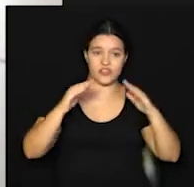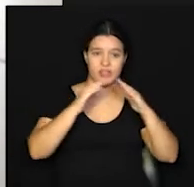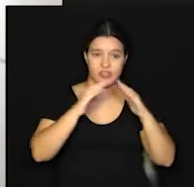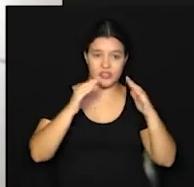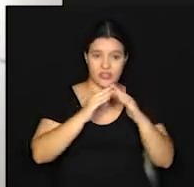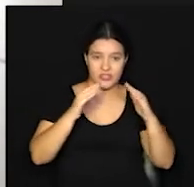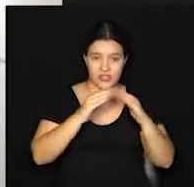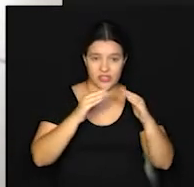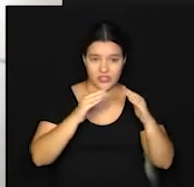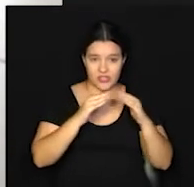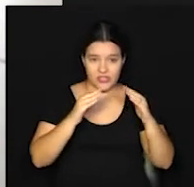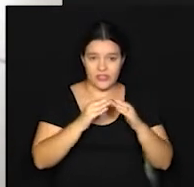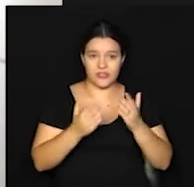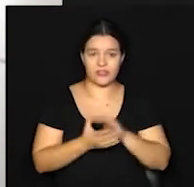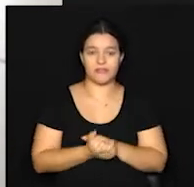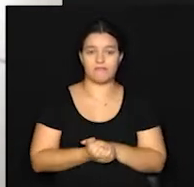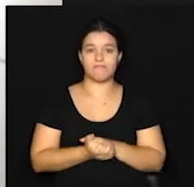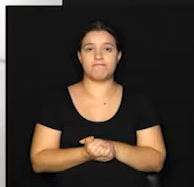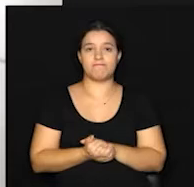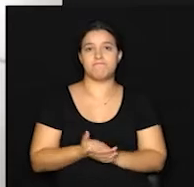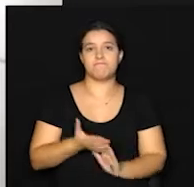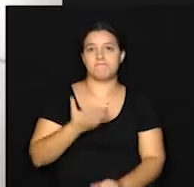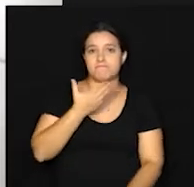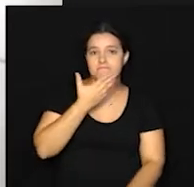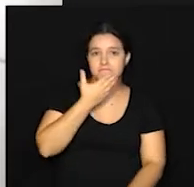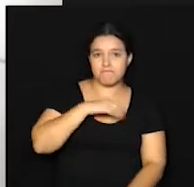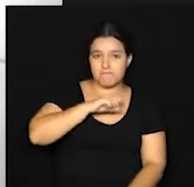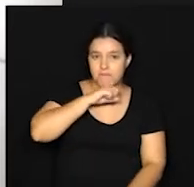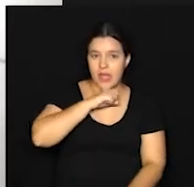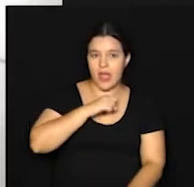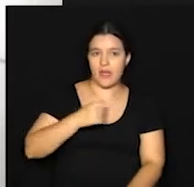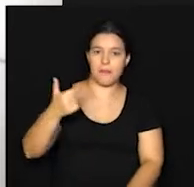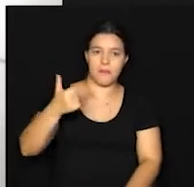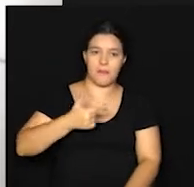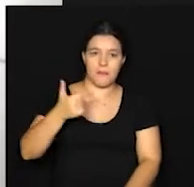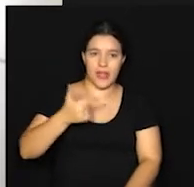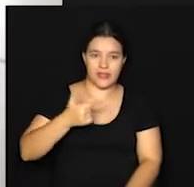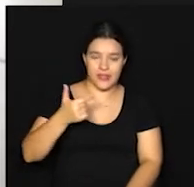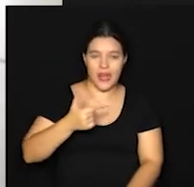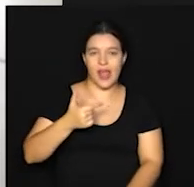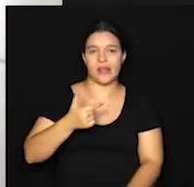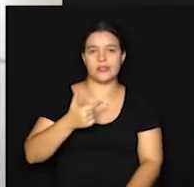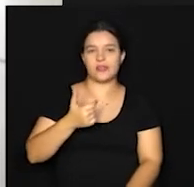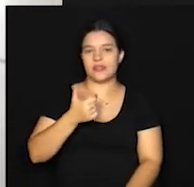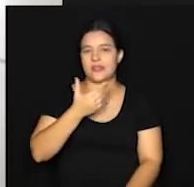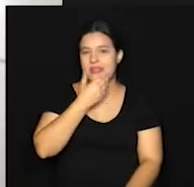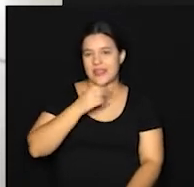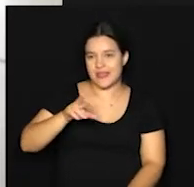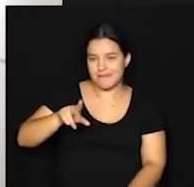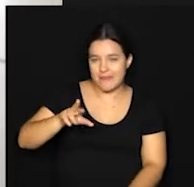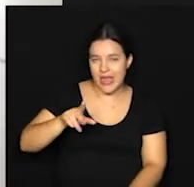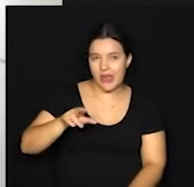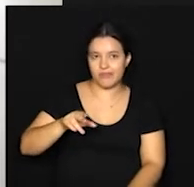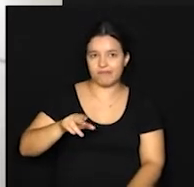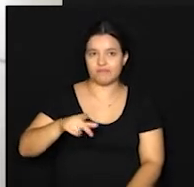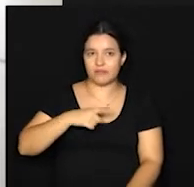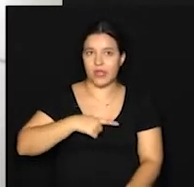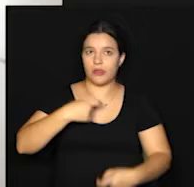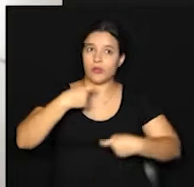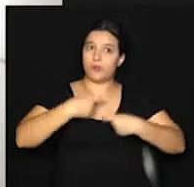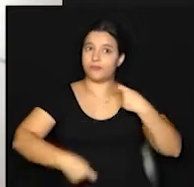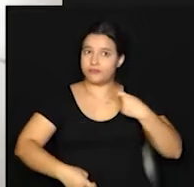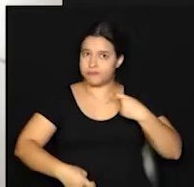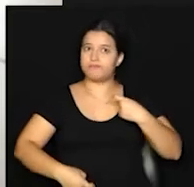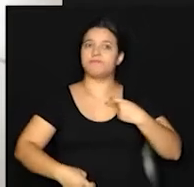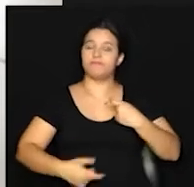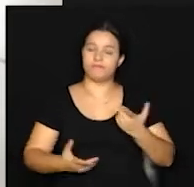que sofre por parte do pai, do padrasto, do irmão, abuso sexual. Então, eu construí